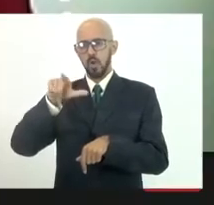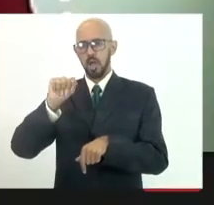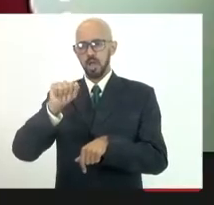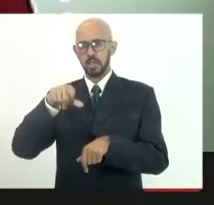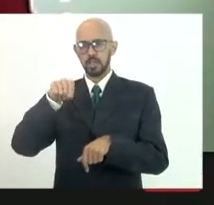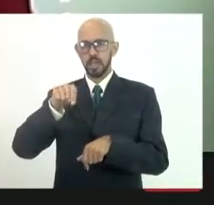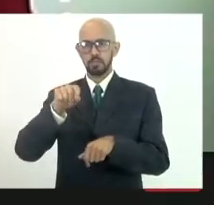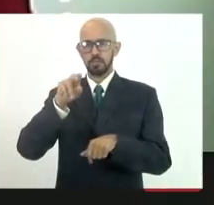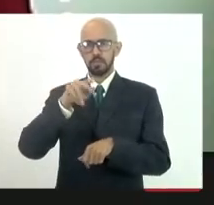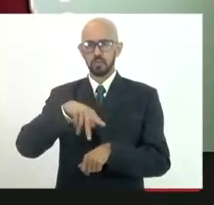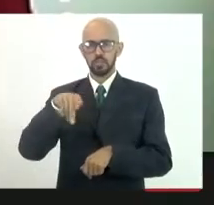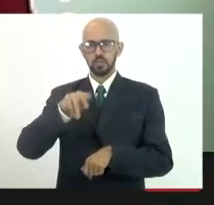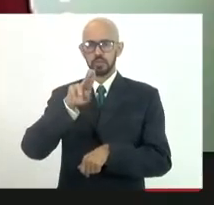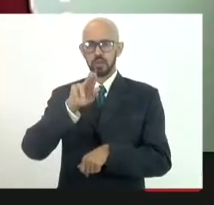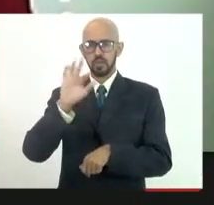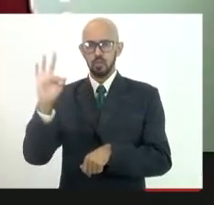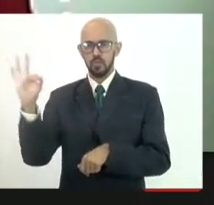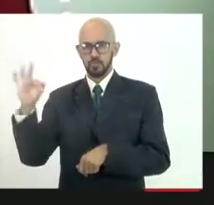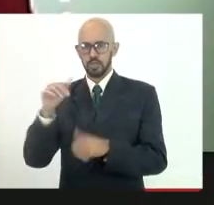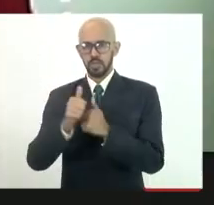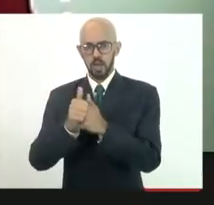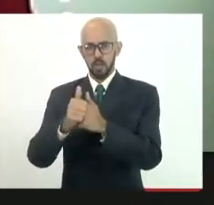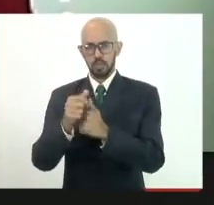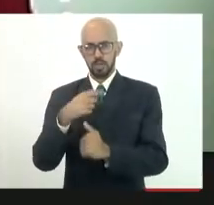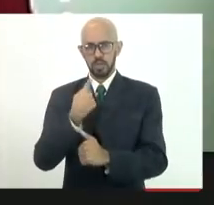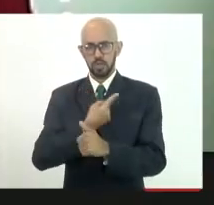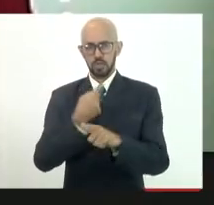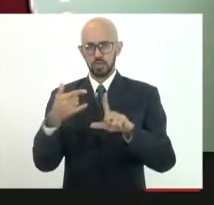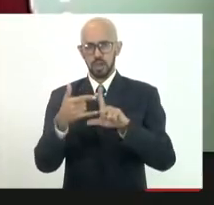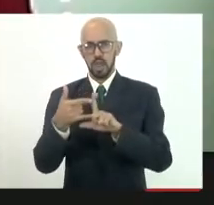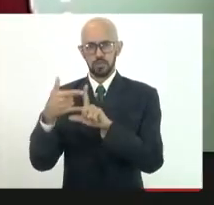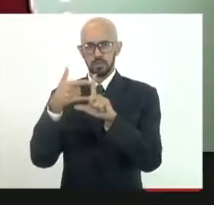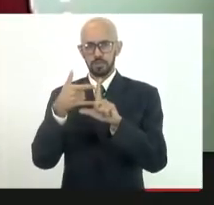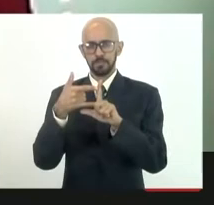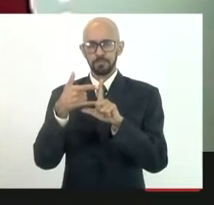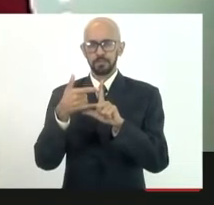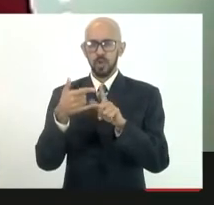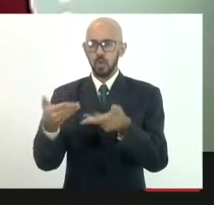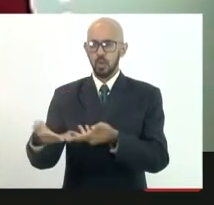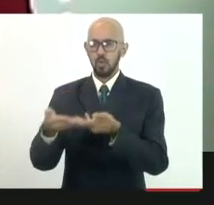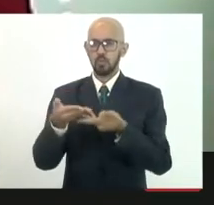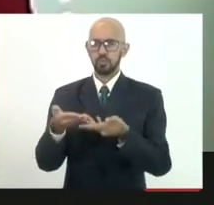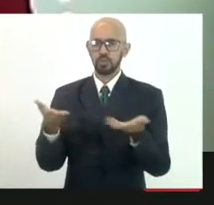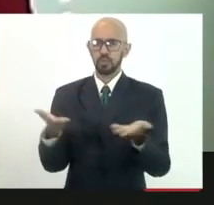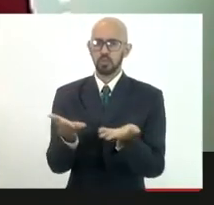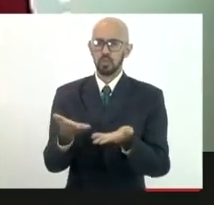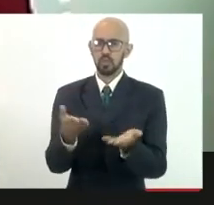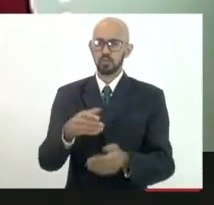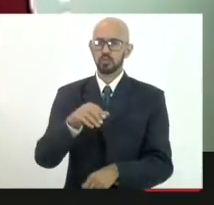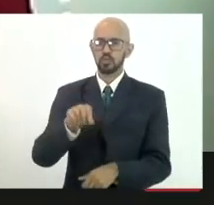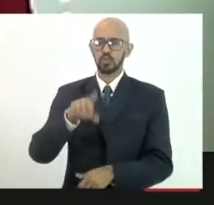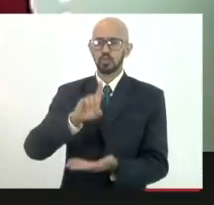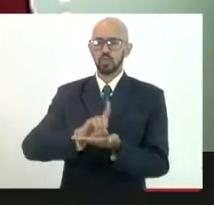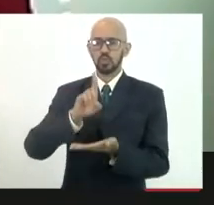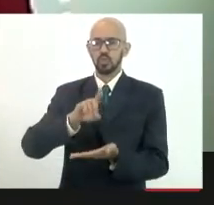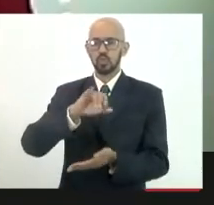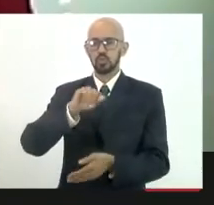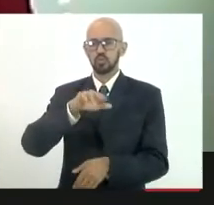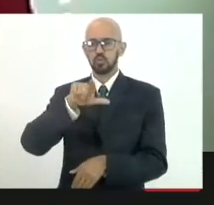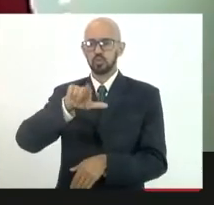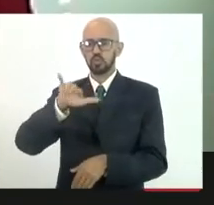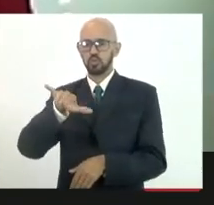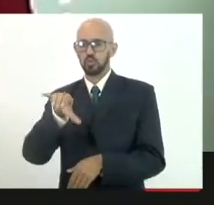UF. Iniciando o nosso trabalho de hoje, convido o Dr. Júlio José Araújo Júnior